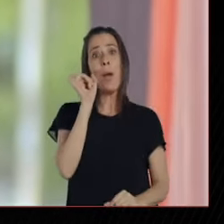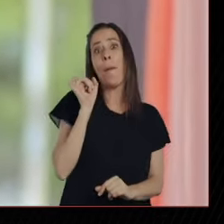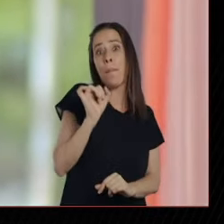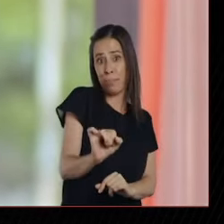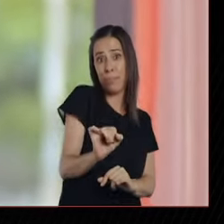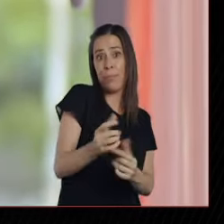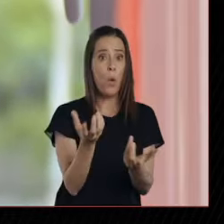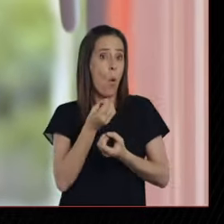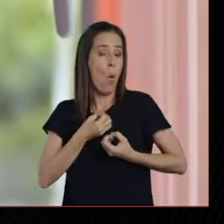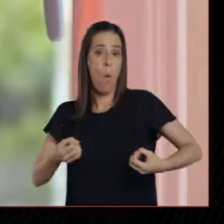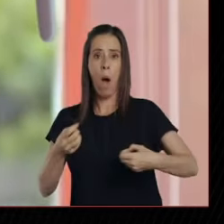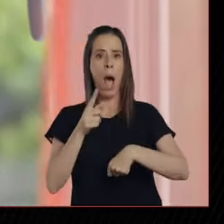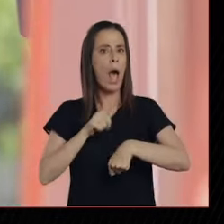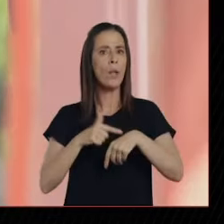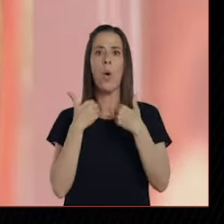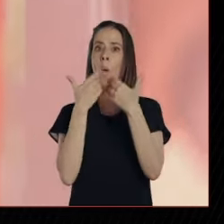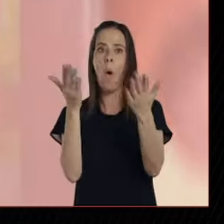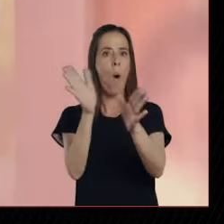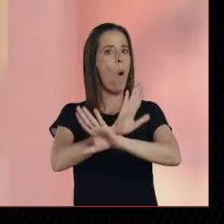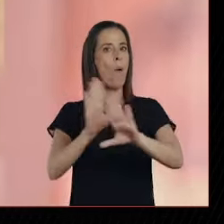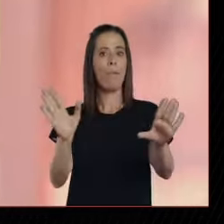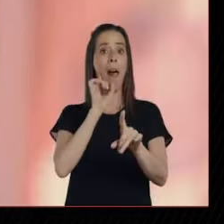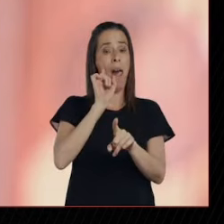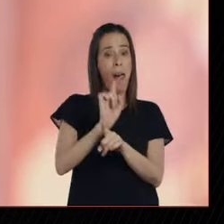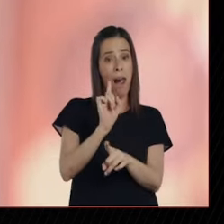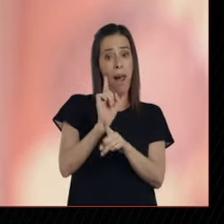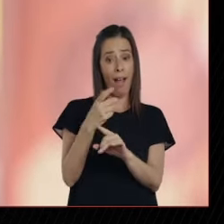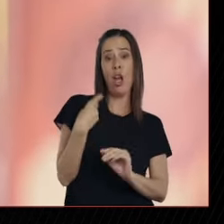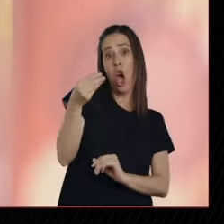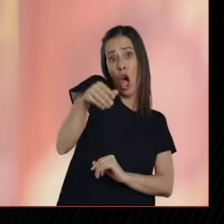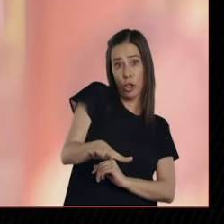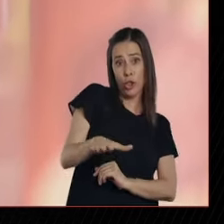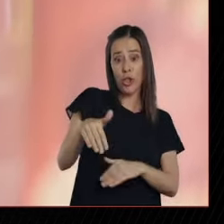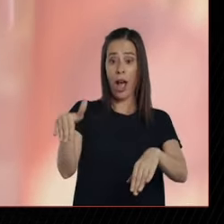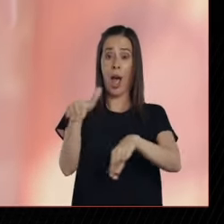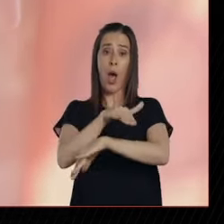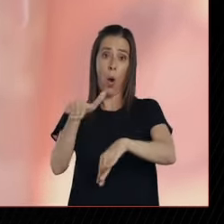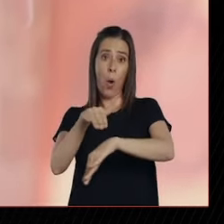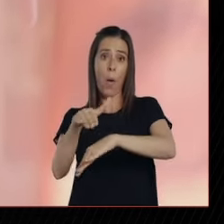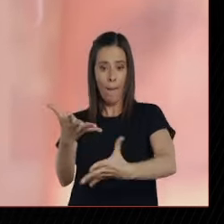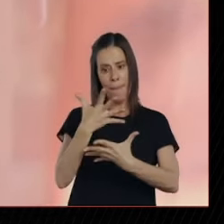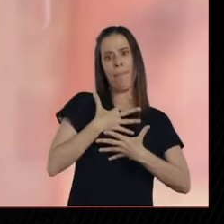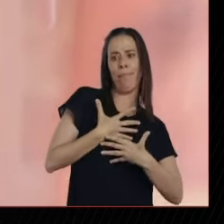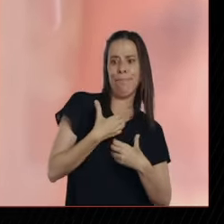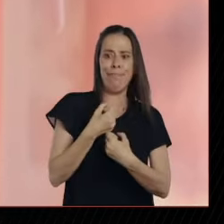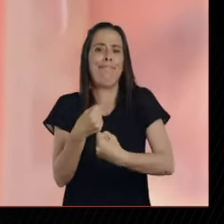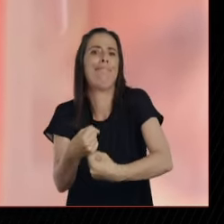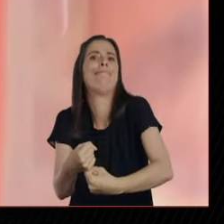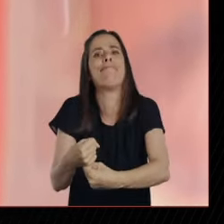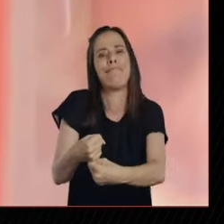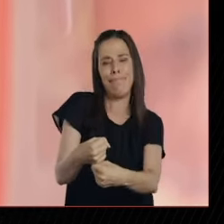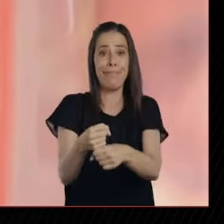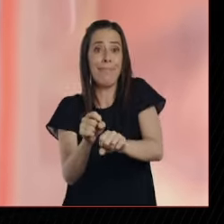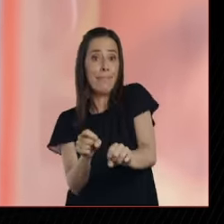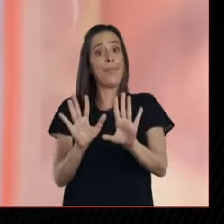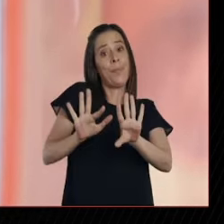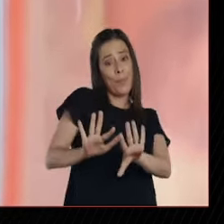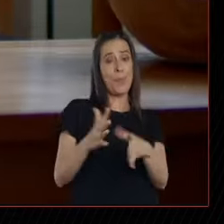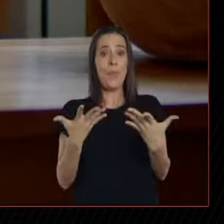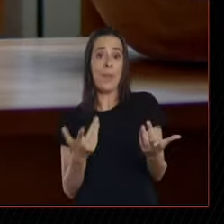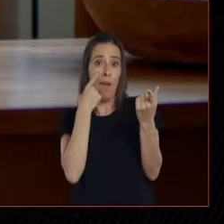Pá, o Nando. Não há tempo para ser a pequena que a rua me pede para ser.